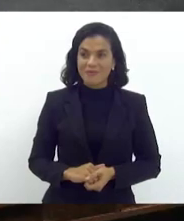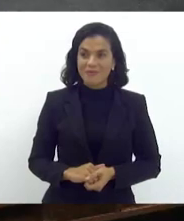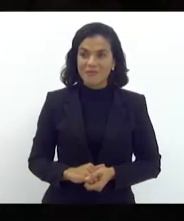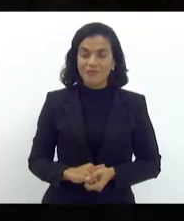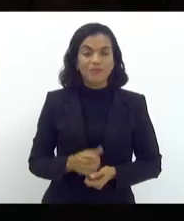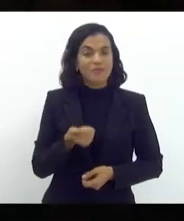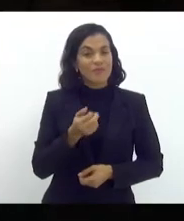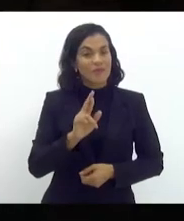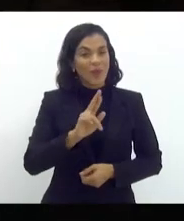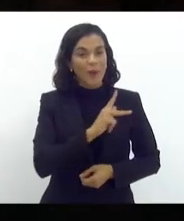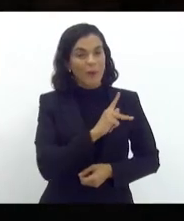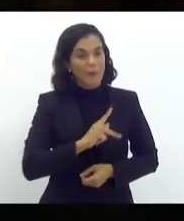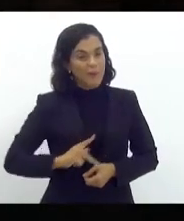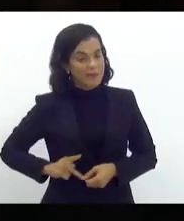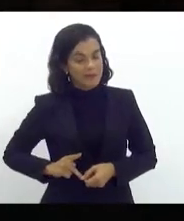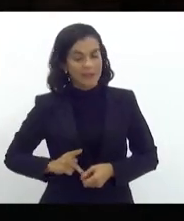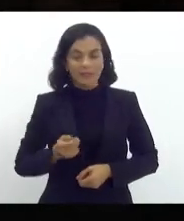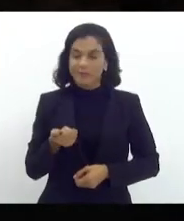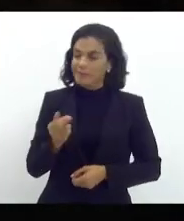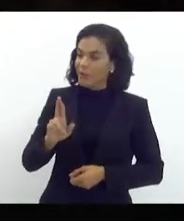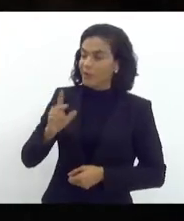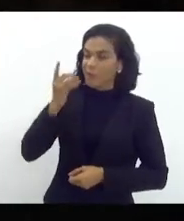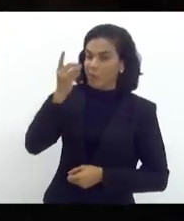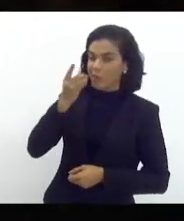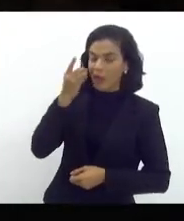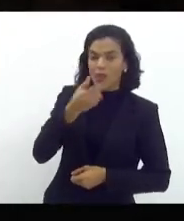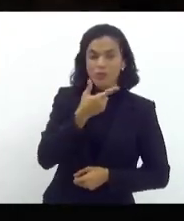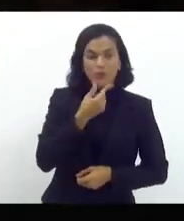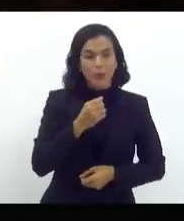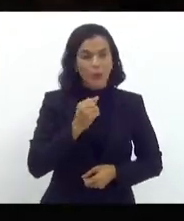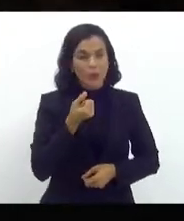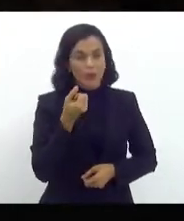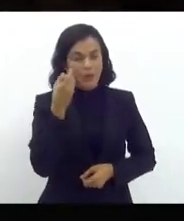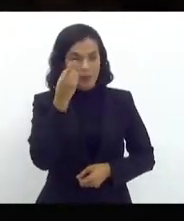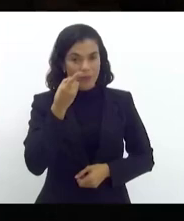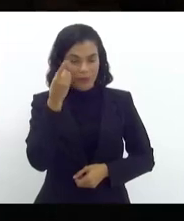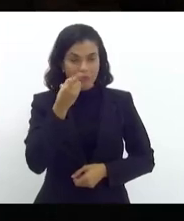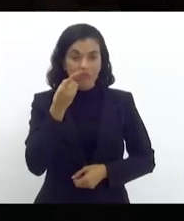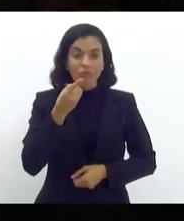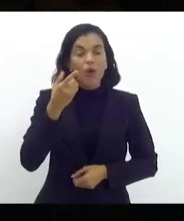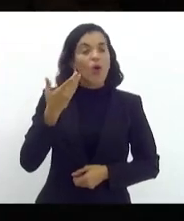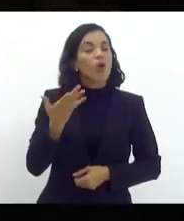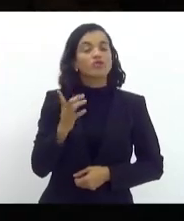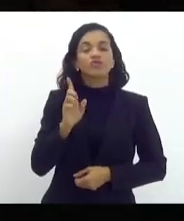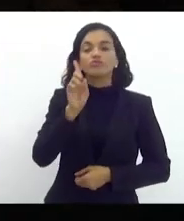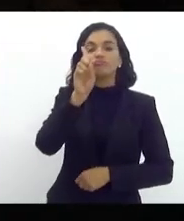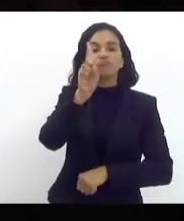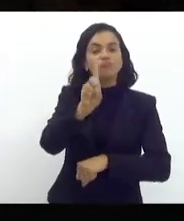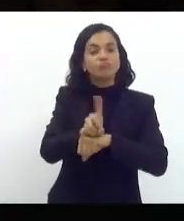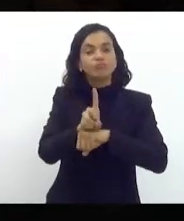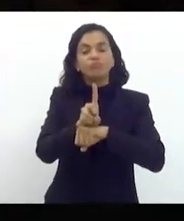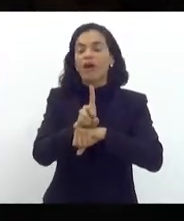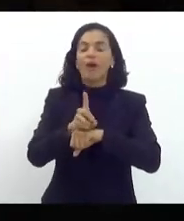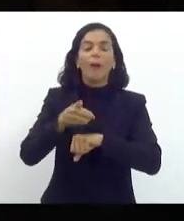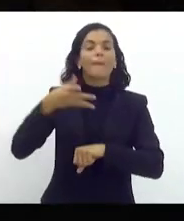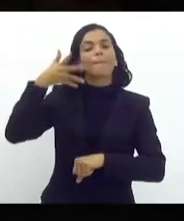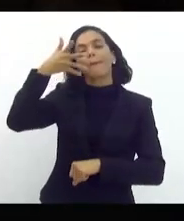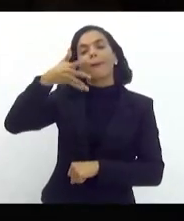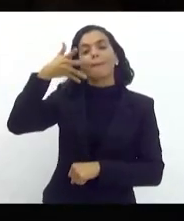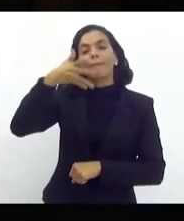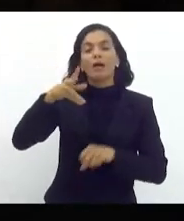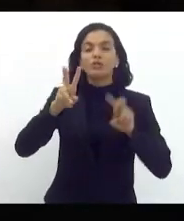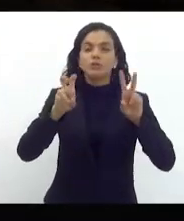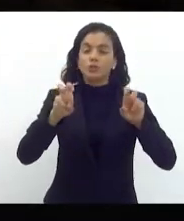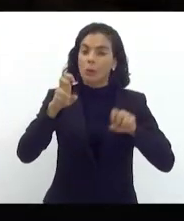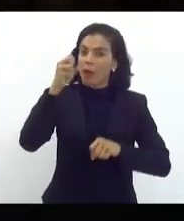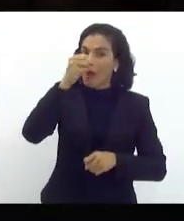senhor presidente senhoras e deputadas senhores deputados eu venho aqui falar hoje sobre situações de